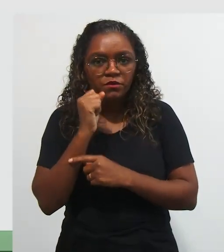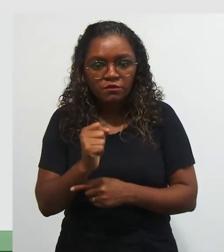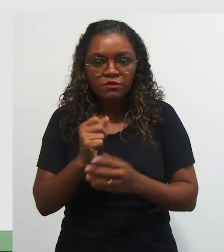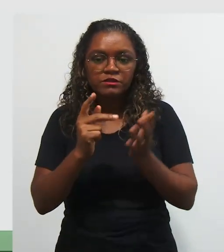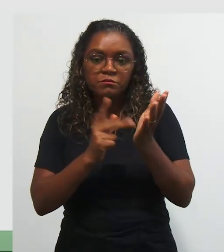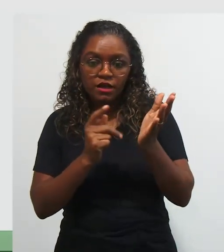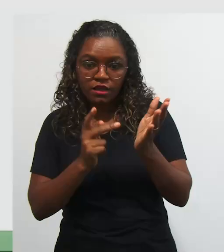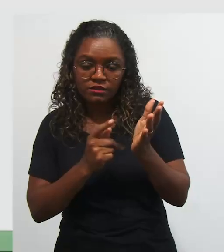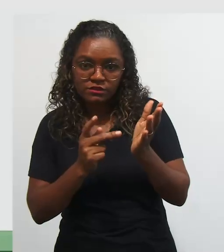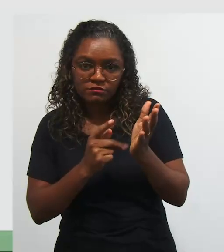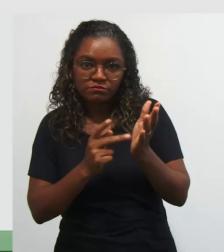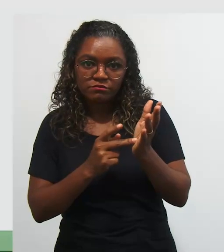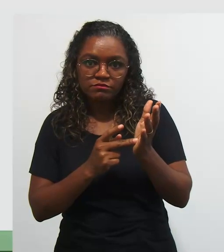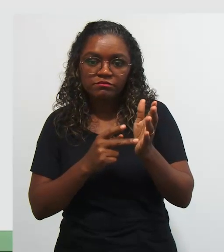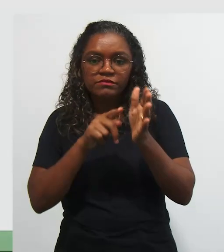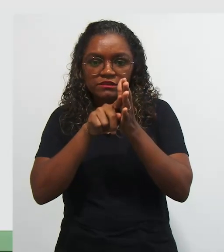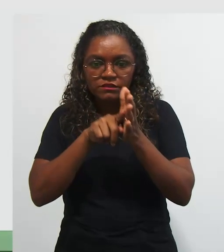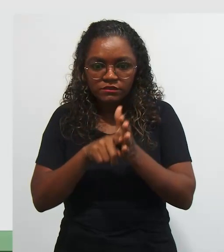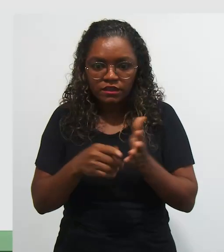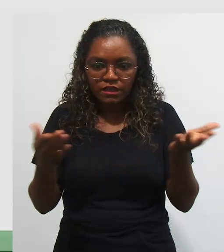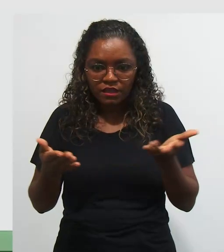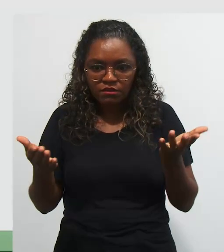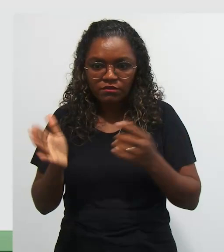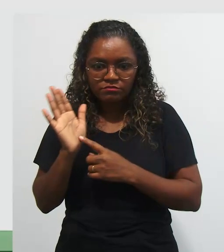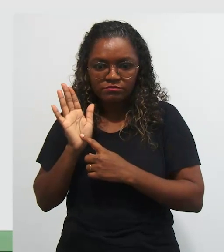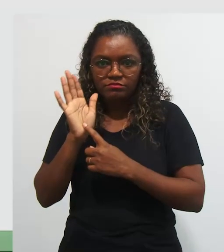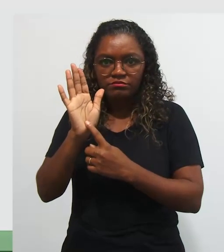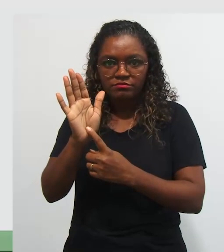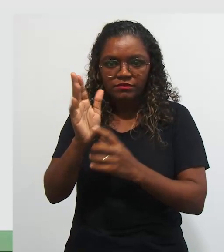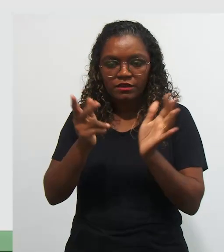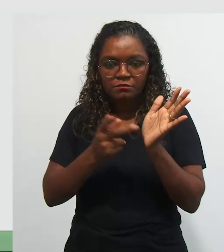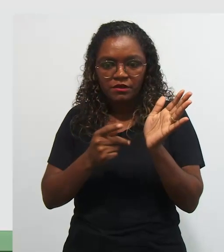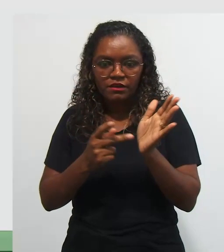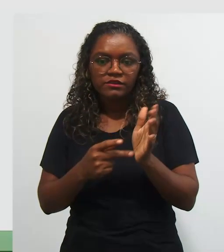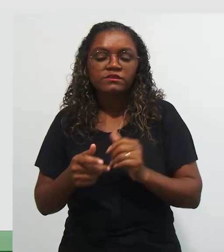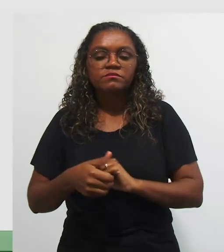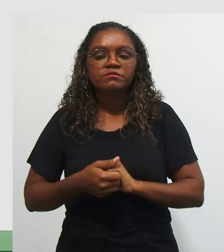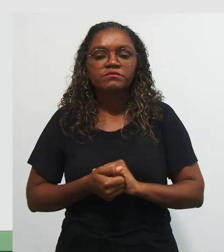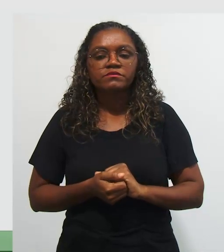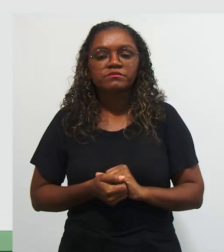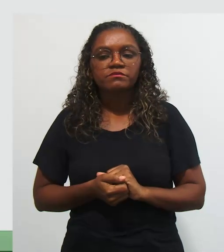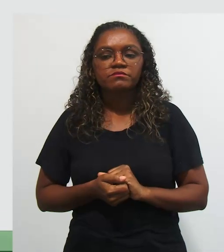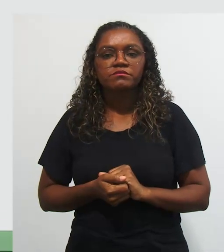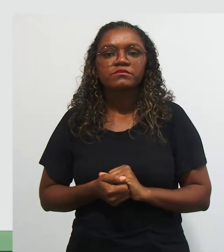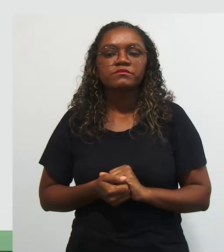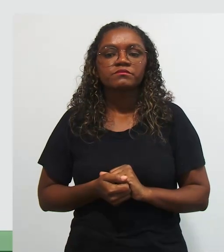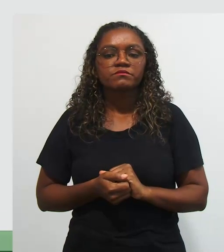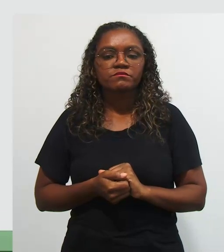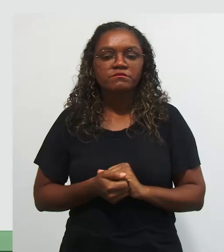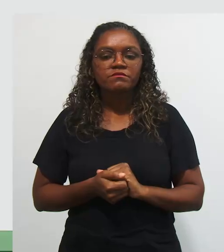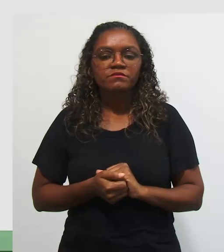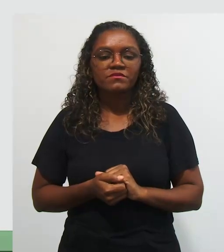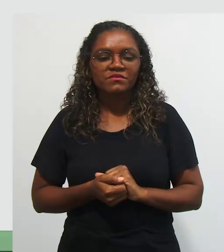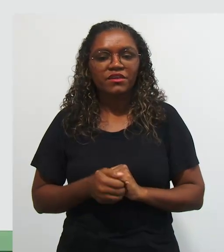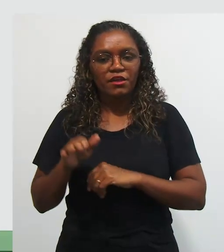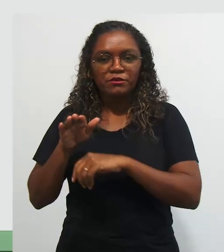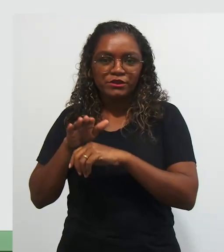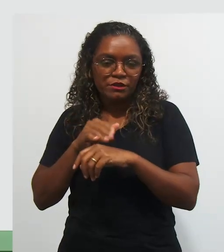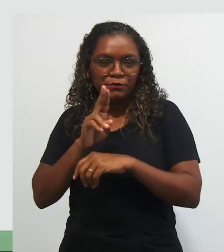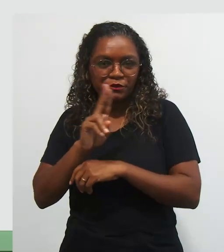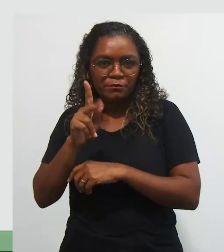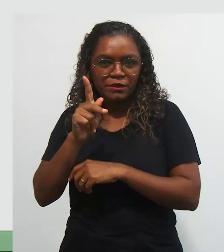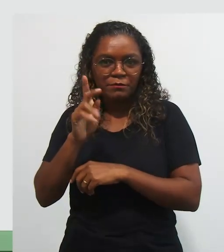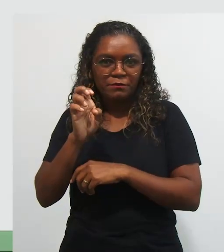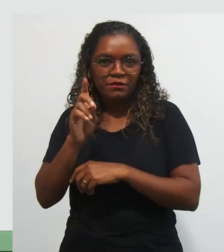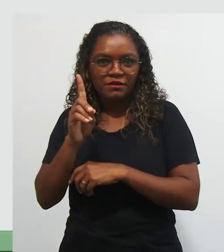algumas páginas e, evidentemente, que a gente destacou essa página aqui em que o Pedro, porque ele é meu íntimo, né, gente?